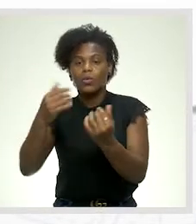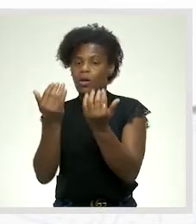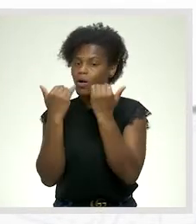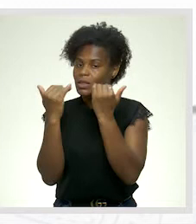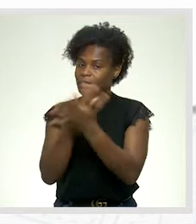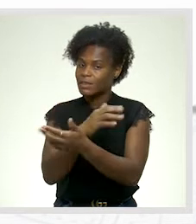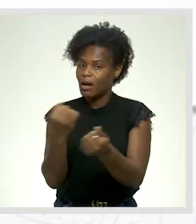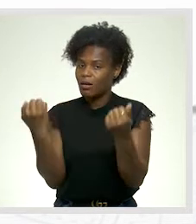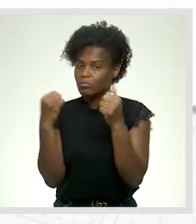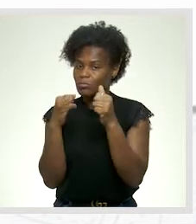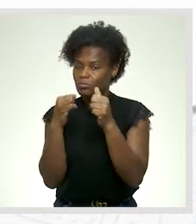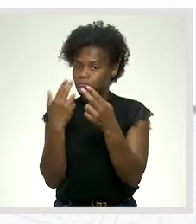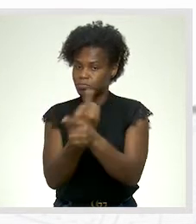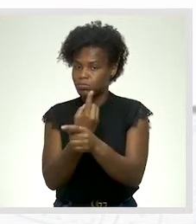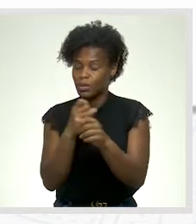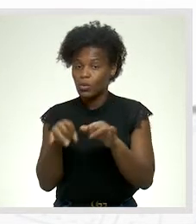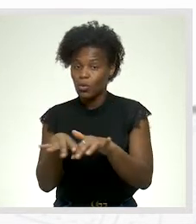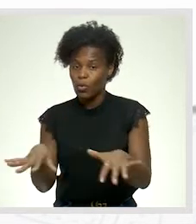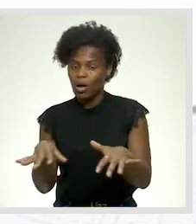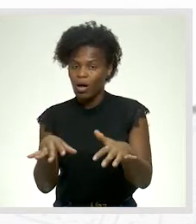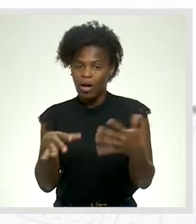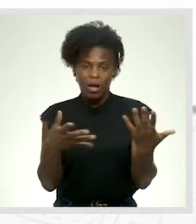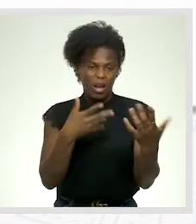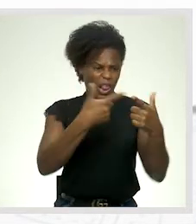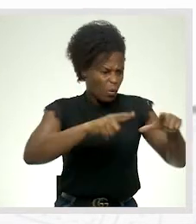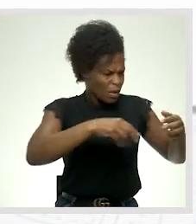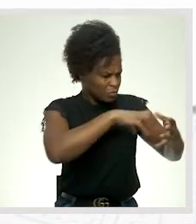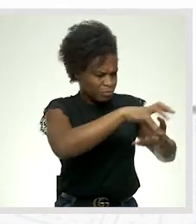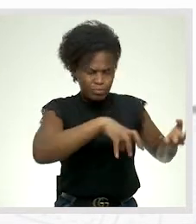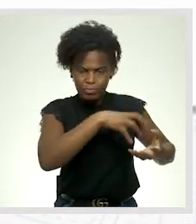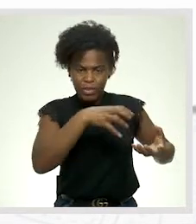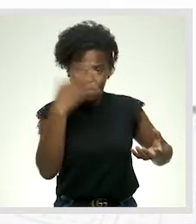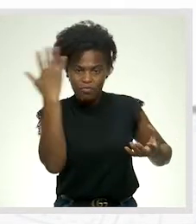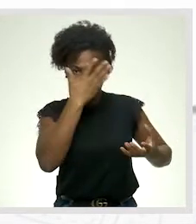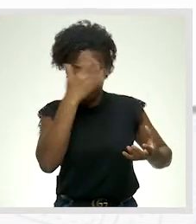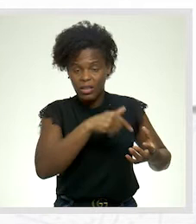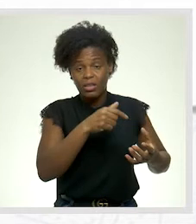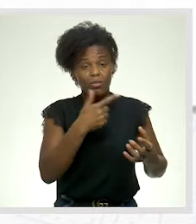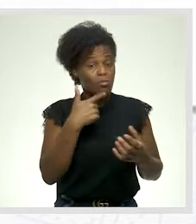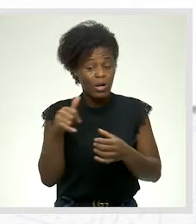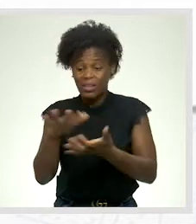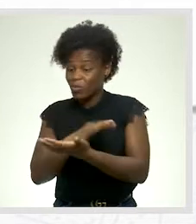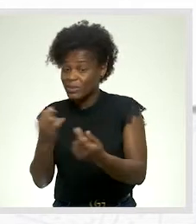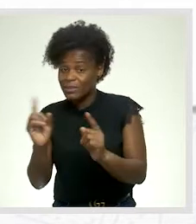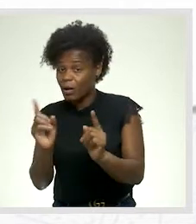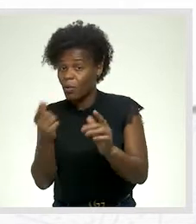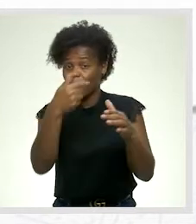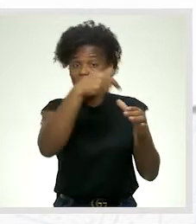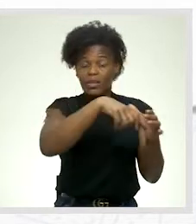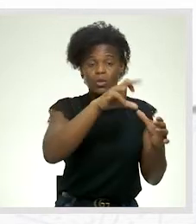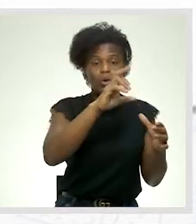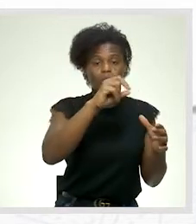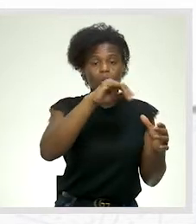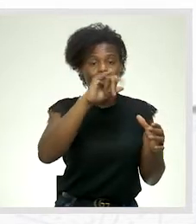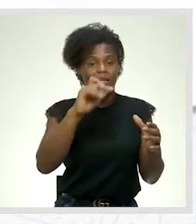notícia. Ambiguidade da linguagem, não pode estar na notícia, é dentro da crónica. Foco